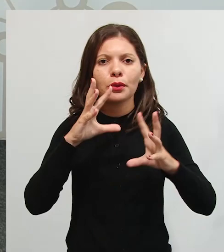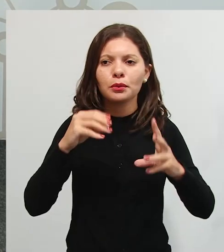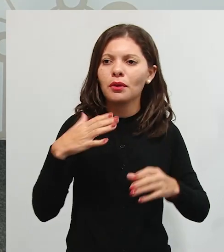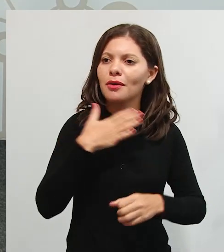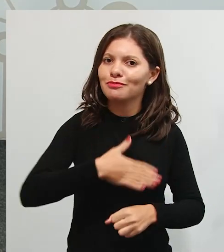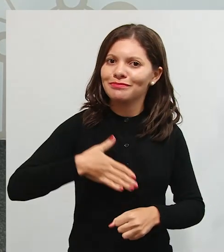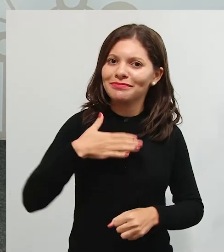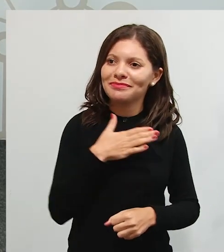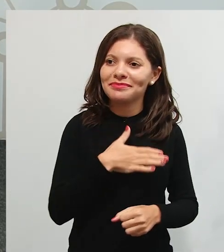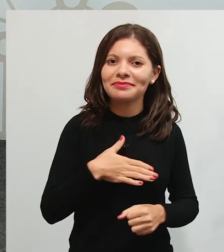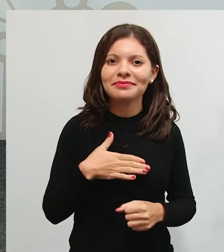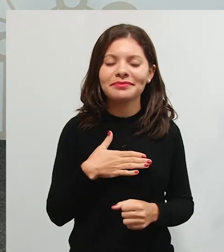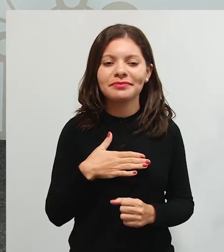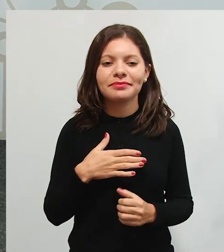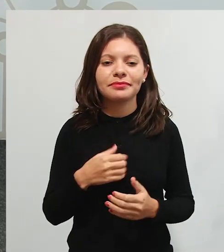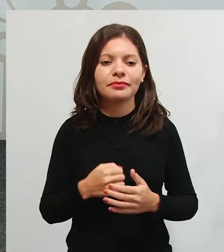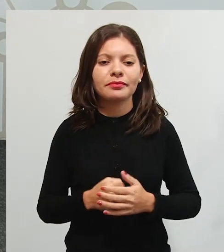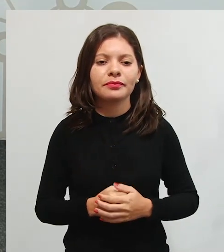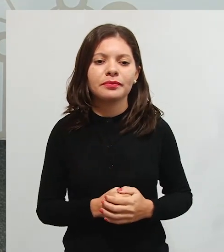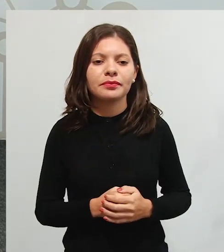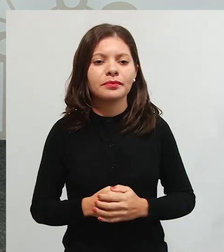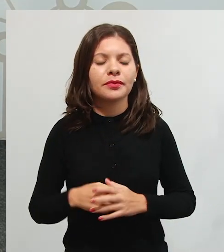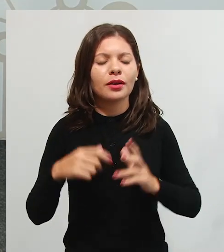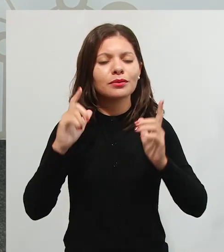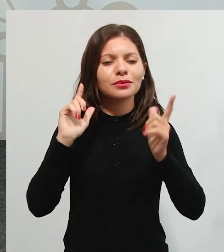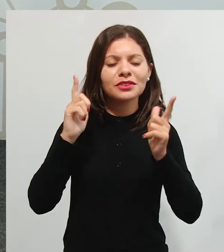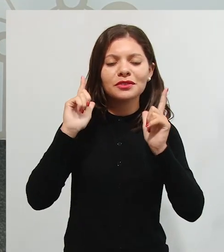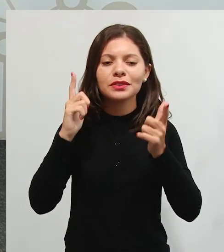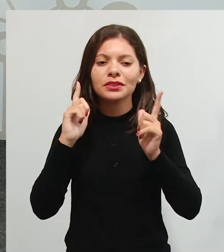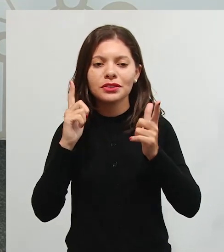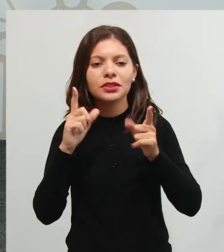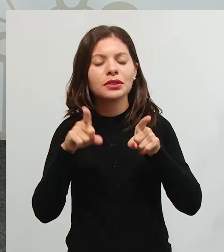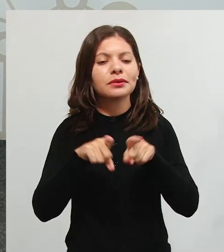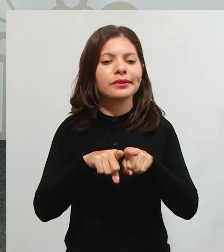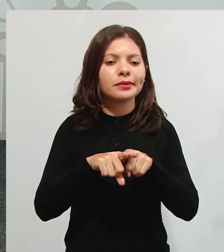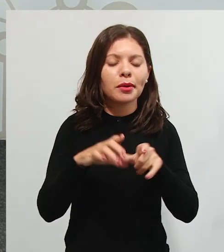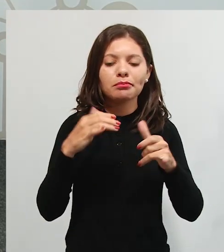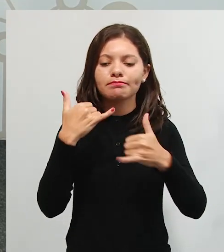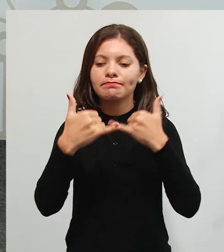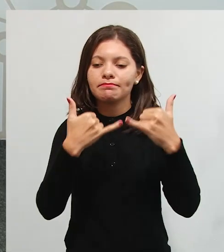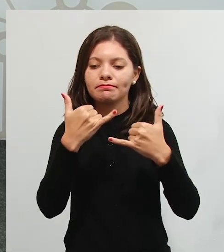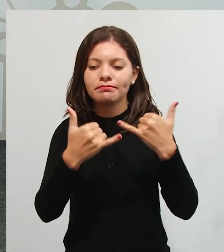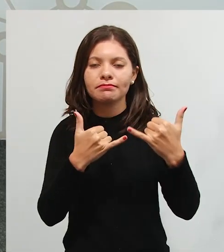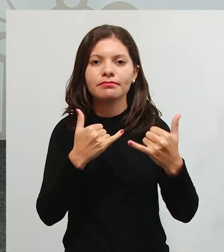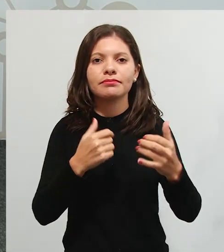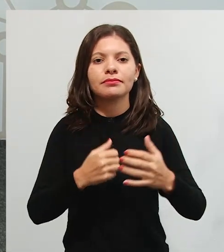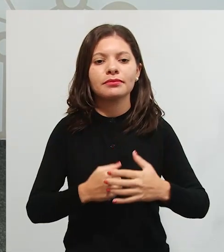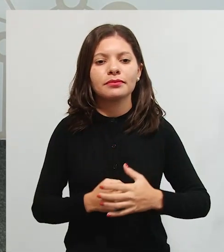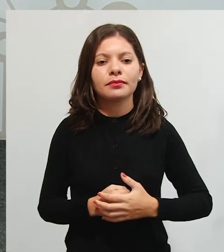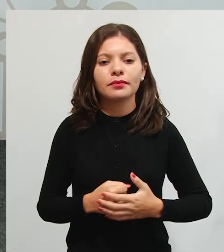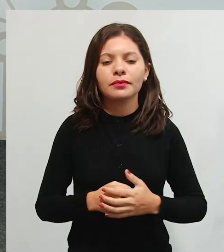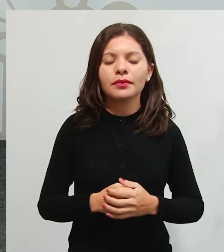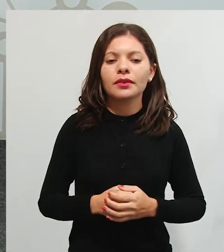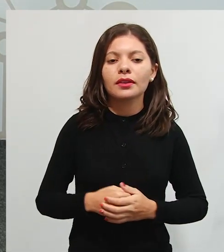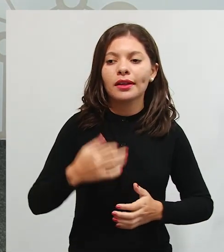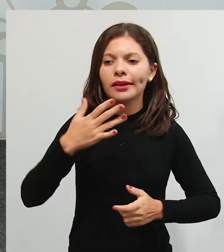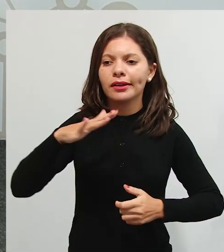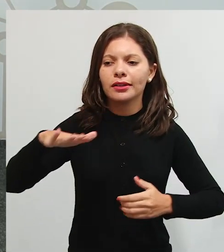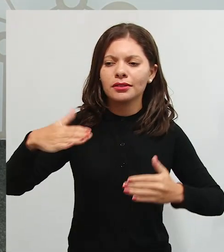mesmo tempo é muito prazeroso. Por isso que entra a questão de ser divertido, da ludicidade. Ela não está